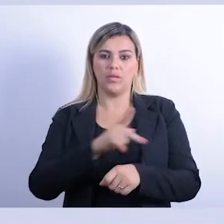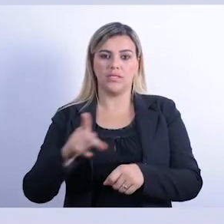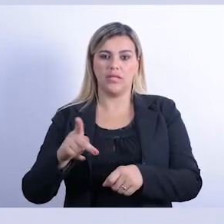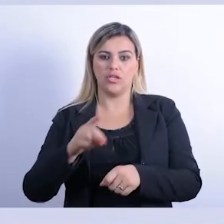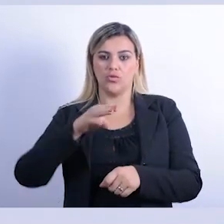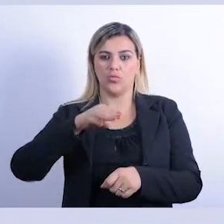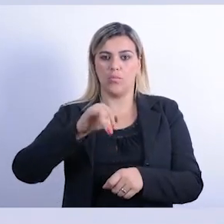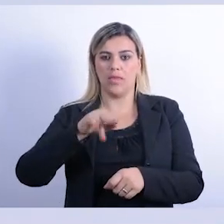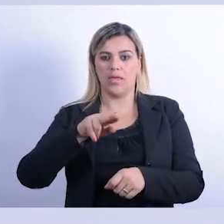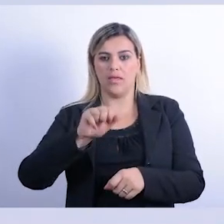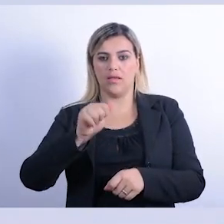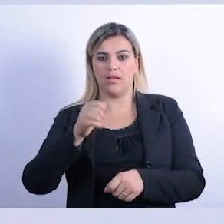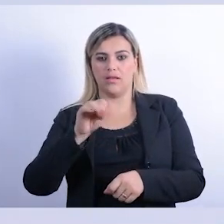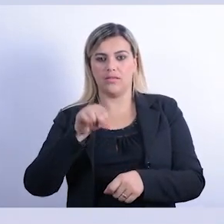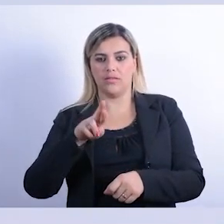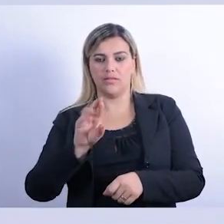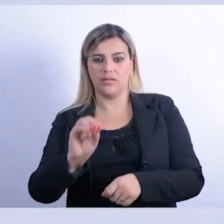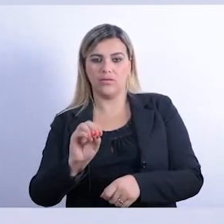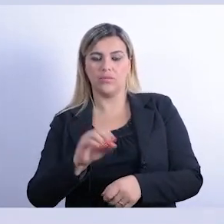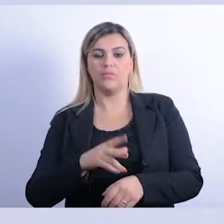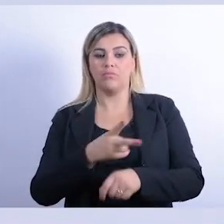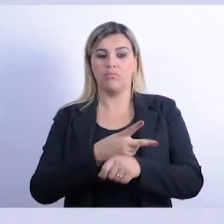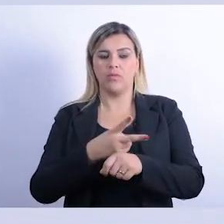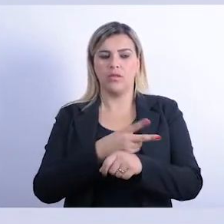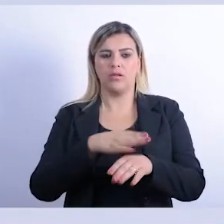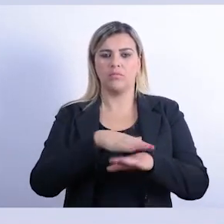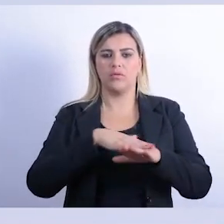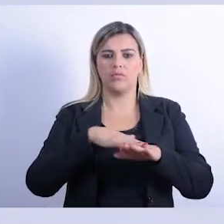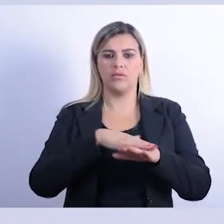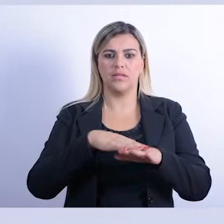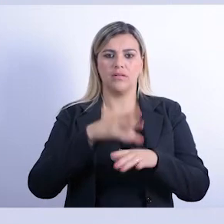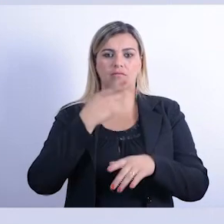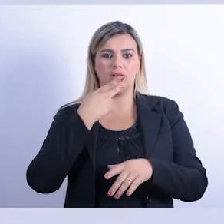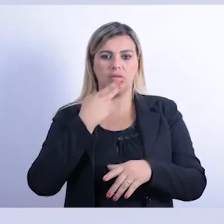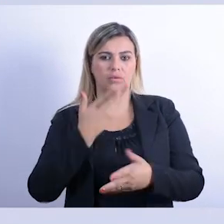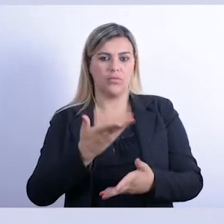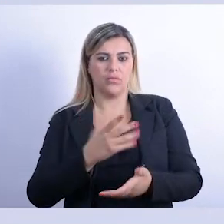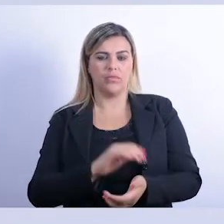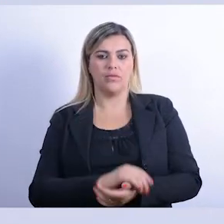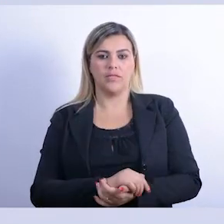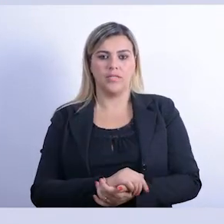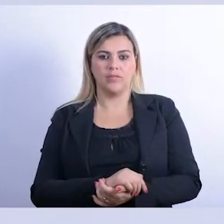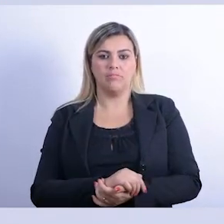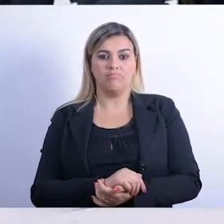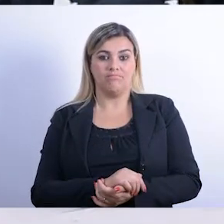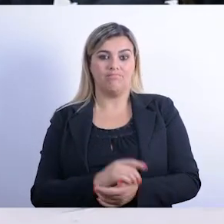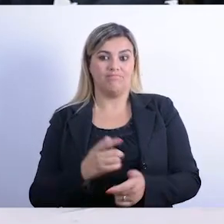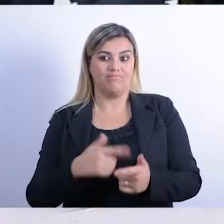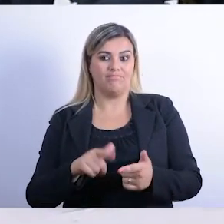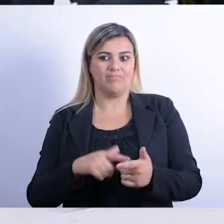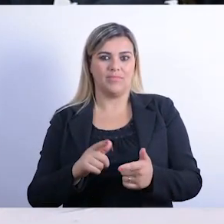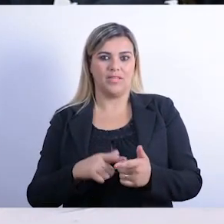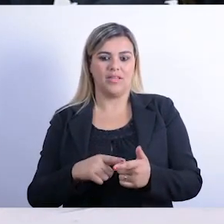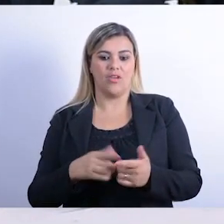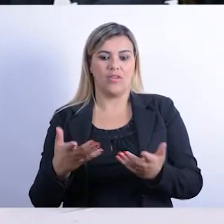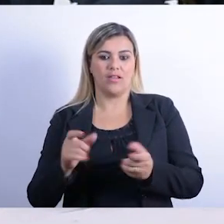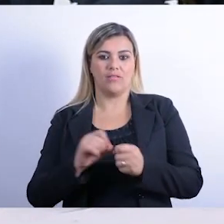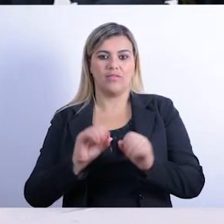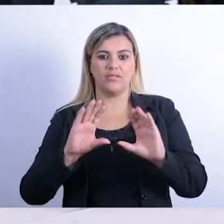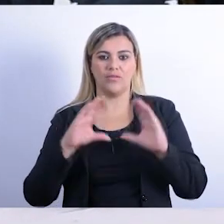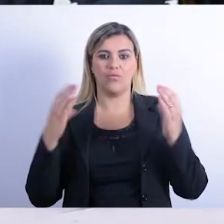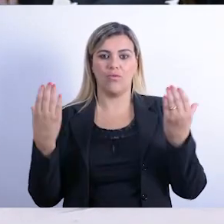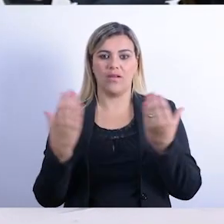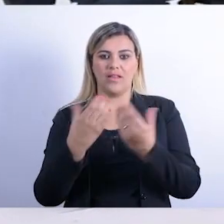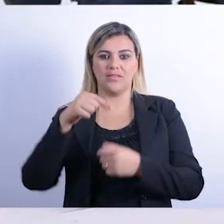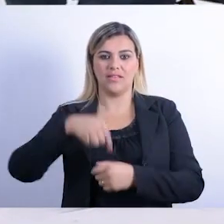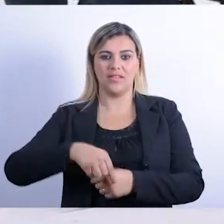Horizonte, procurei o Zé Liberato, que era amigo meu de longa data. Falei, Zé, tem uma fria para nós. Vamos